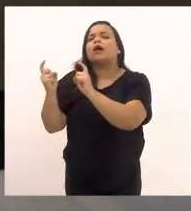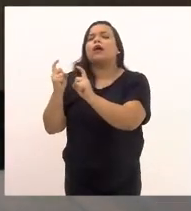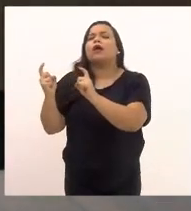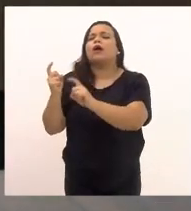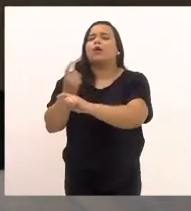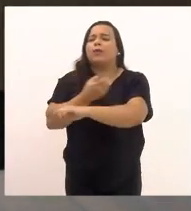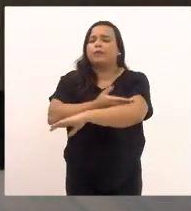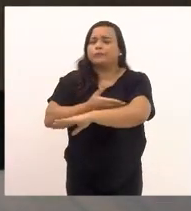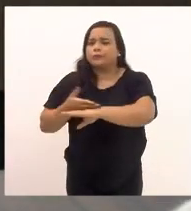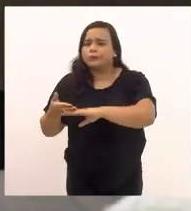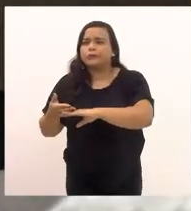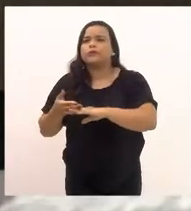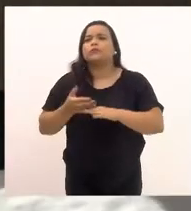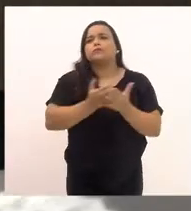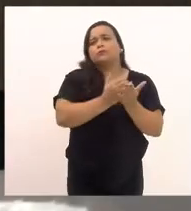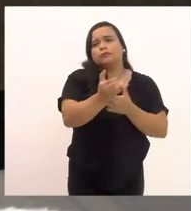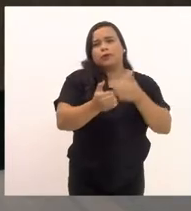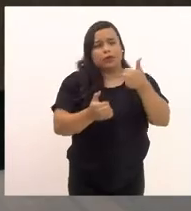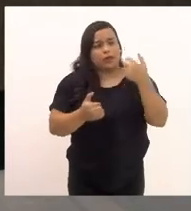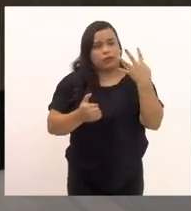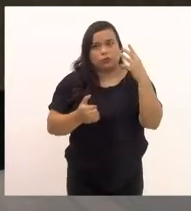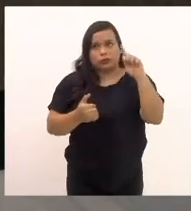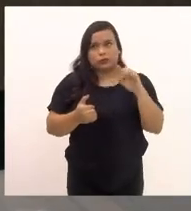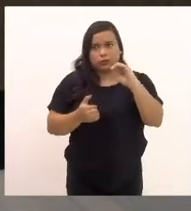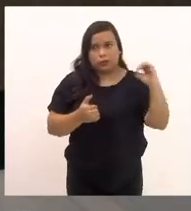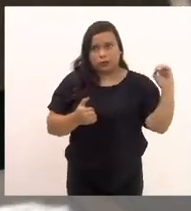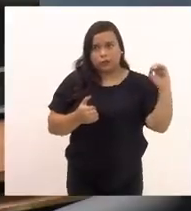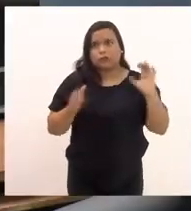às 16 horas e 1 minuto.